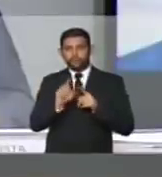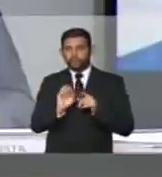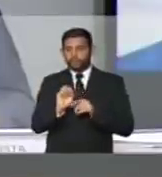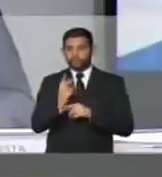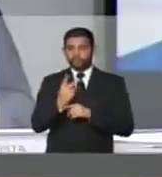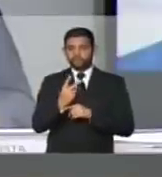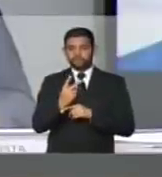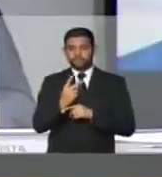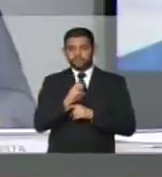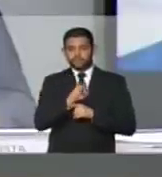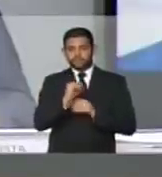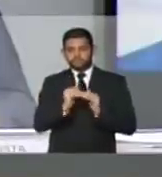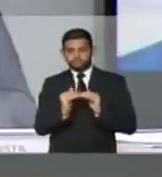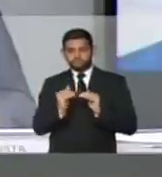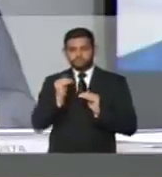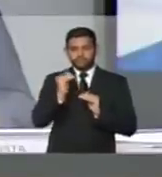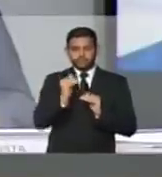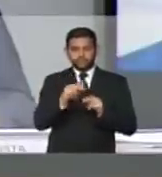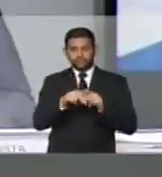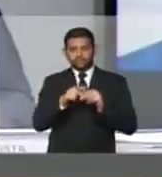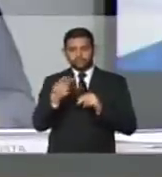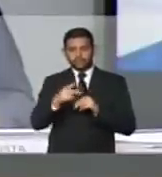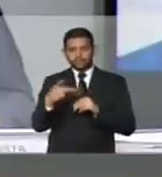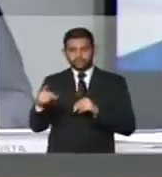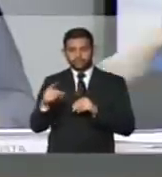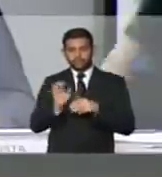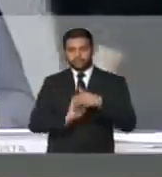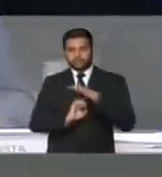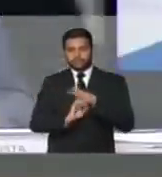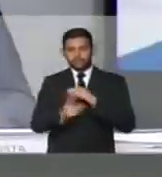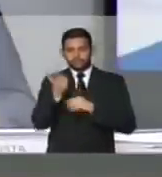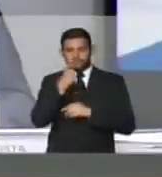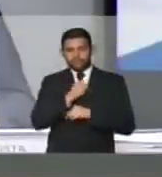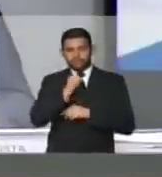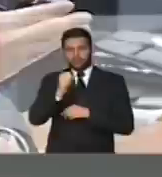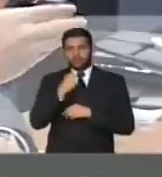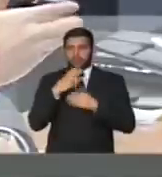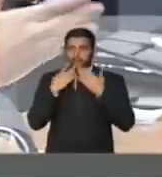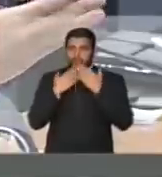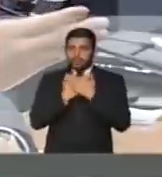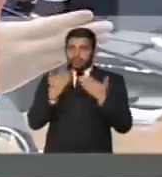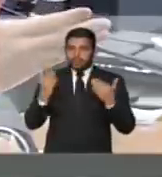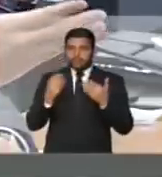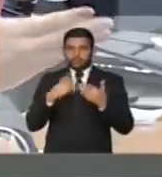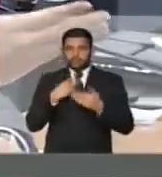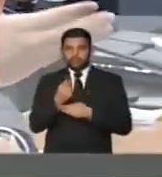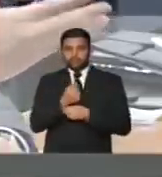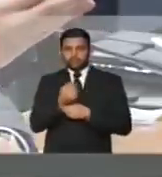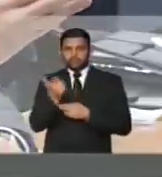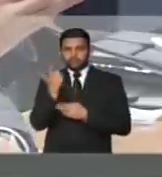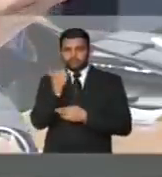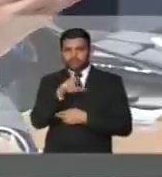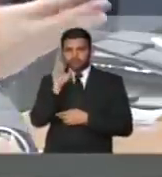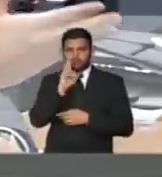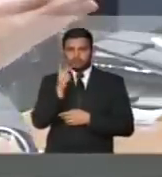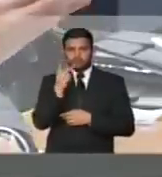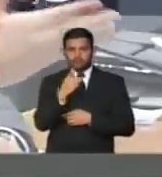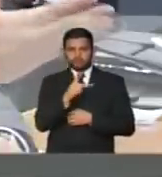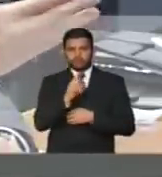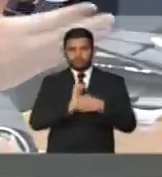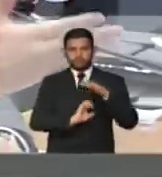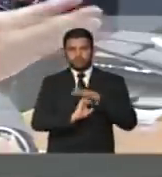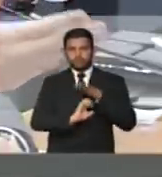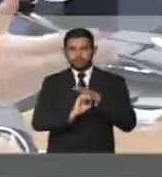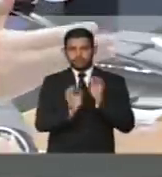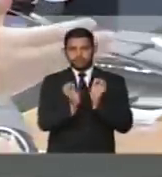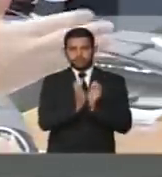se sobressair como esses outros supercampeões, se assim foi colocado, e os recursos conquistados pelas empresas